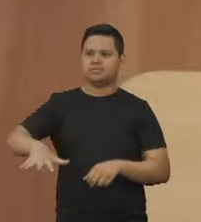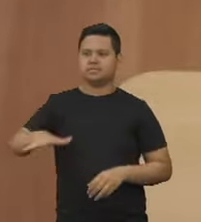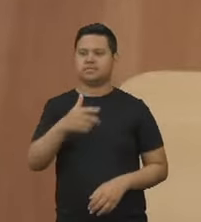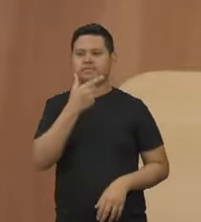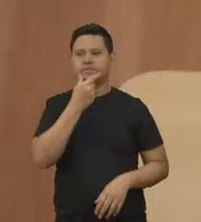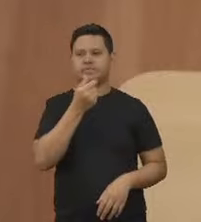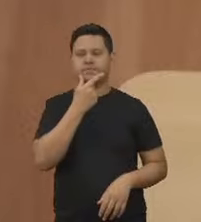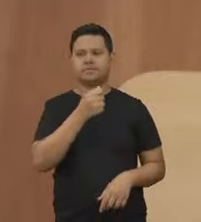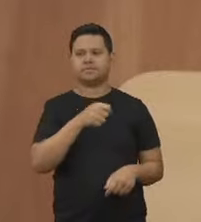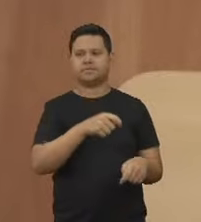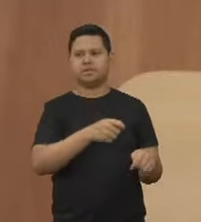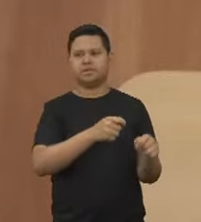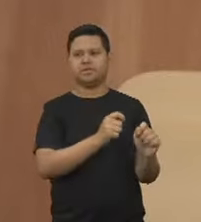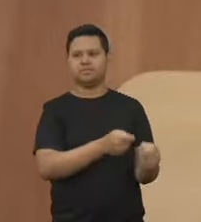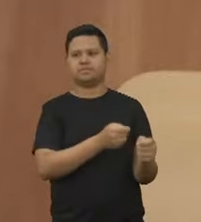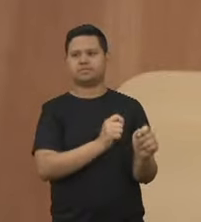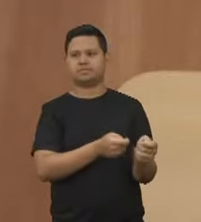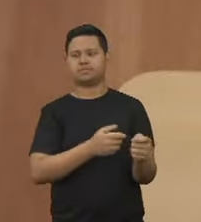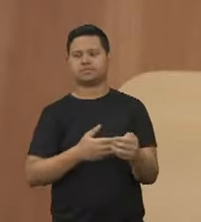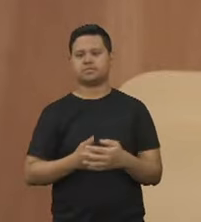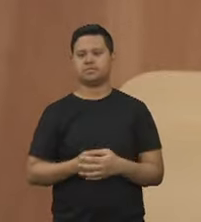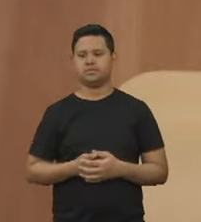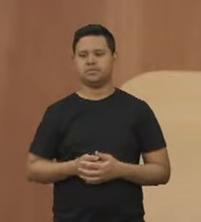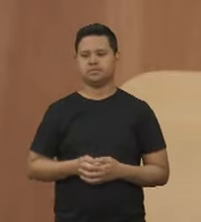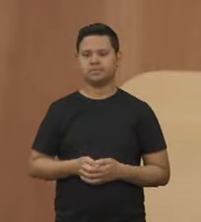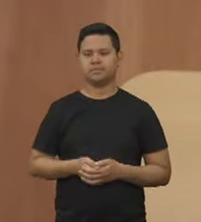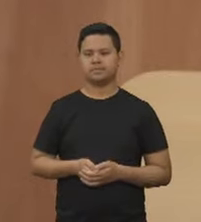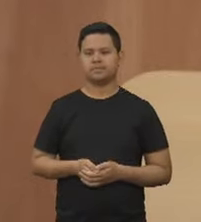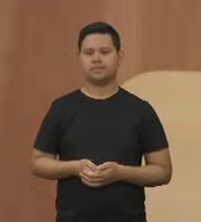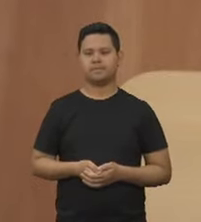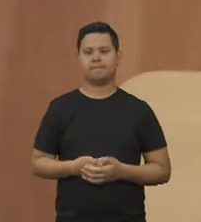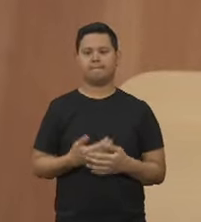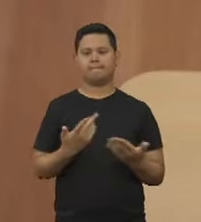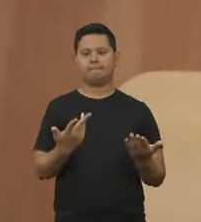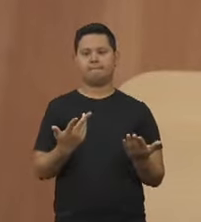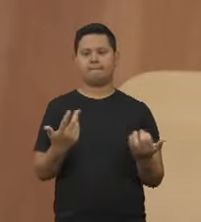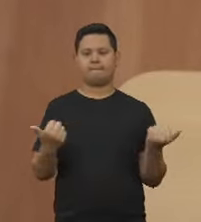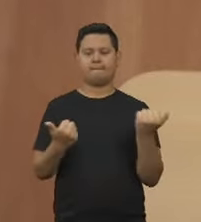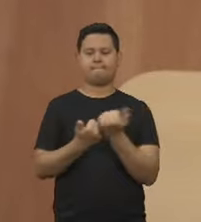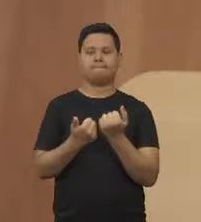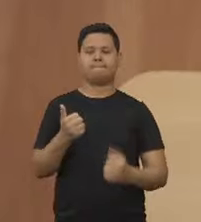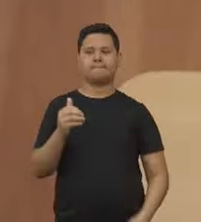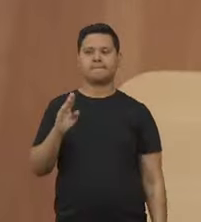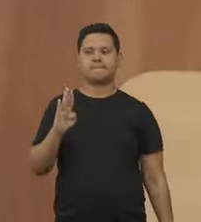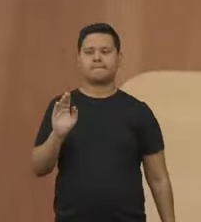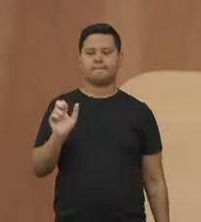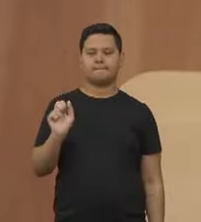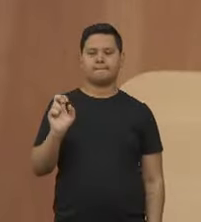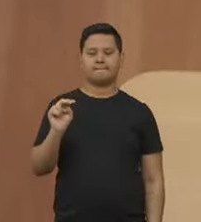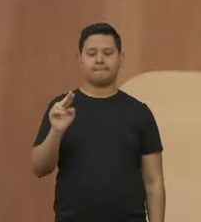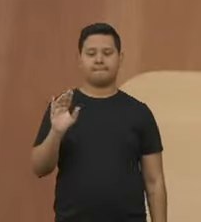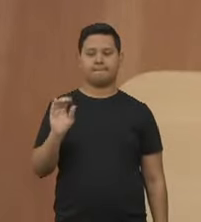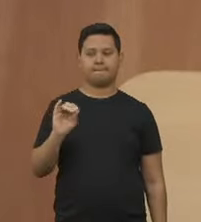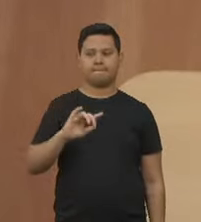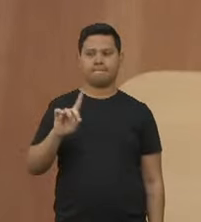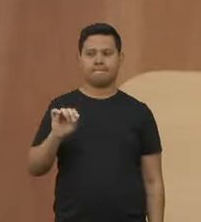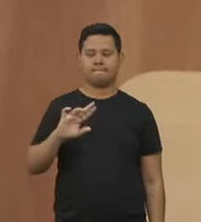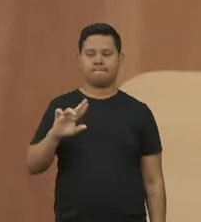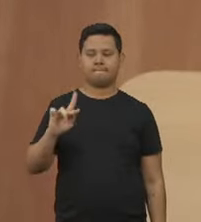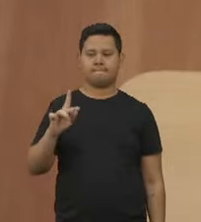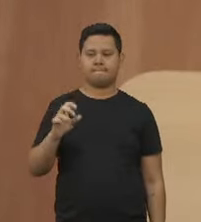desse carroceiro, de poder, através do Banco do Povo, fazer esse investimento. Então,